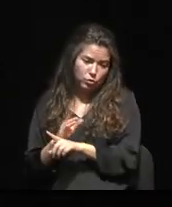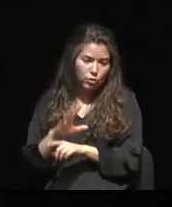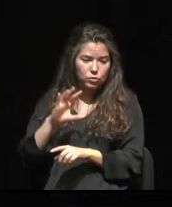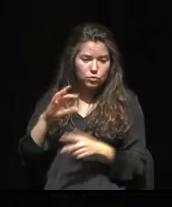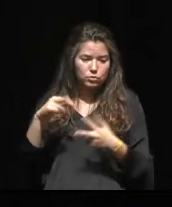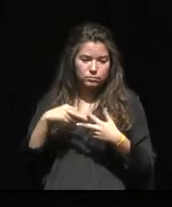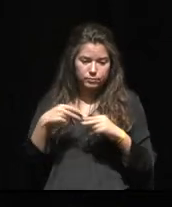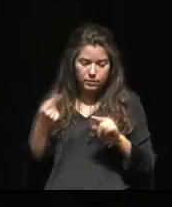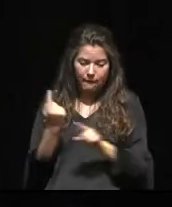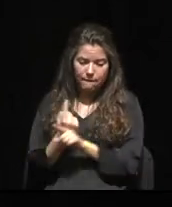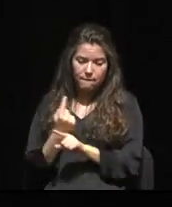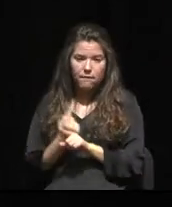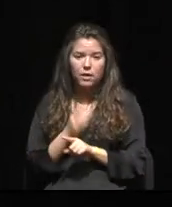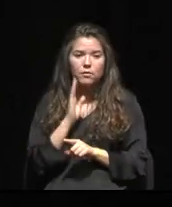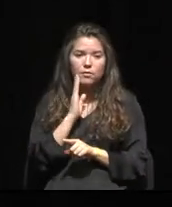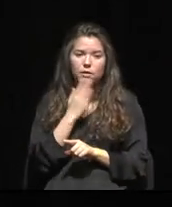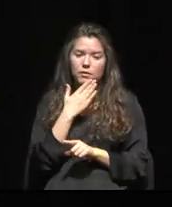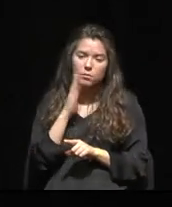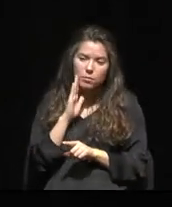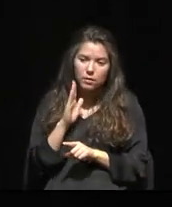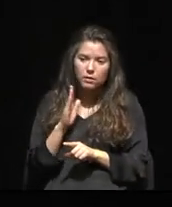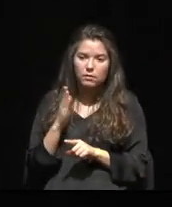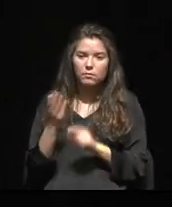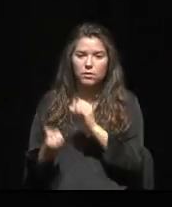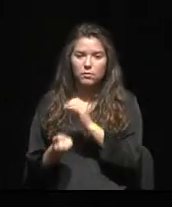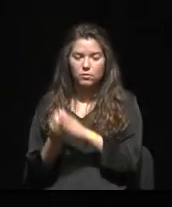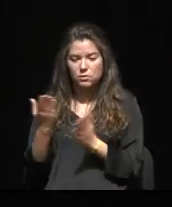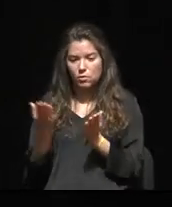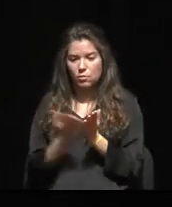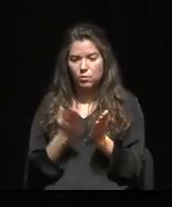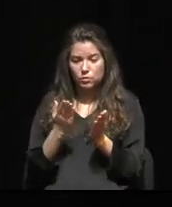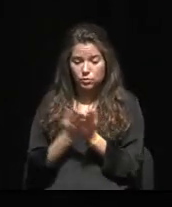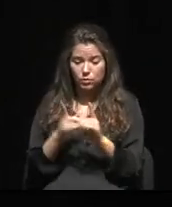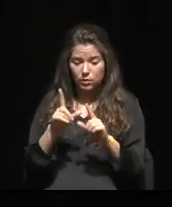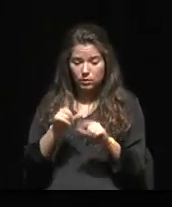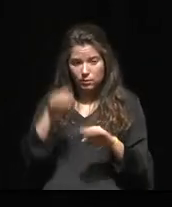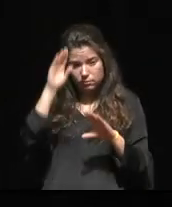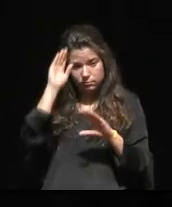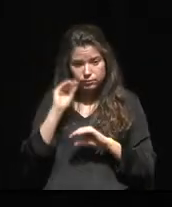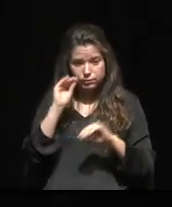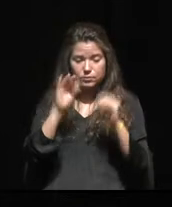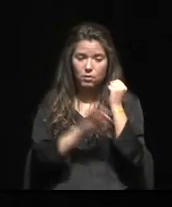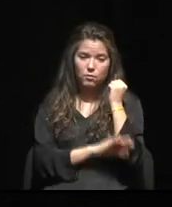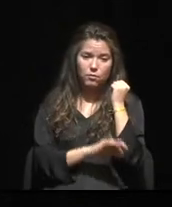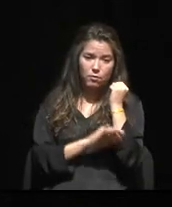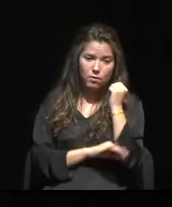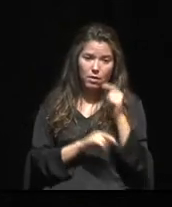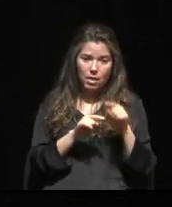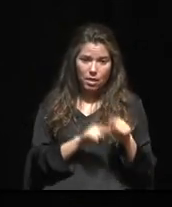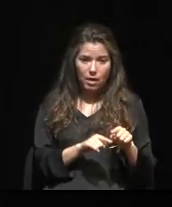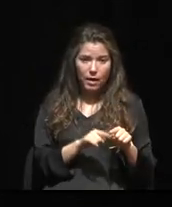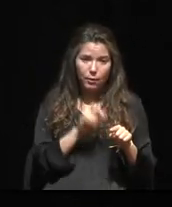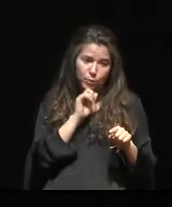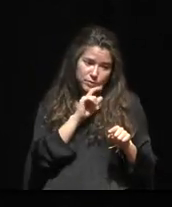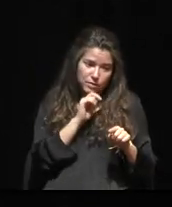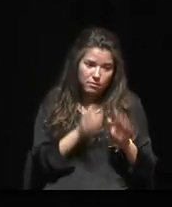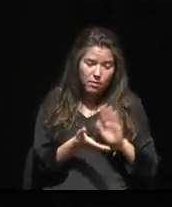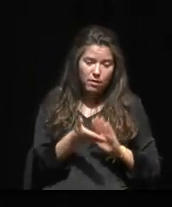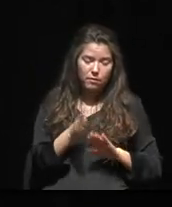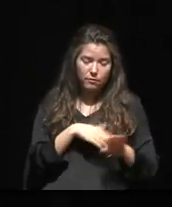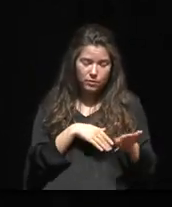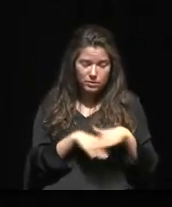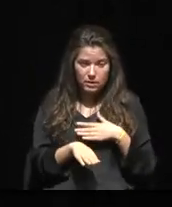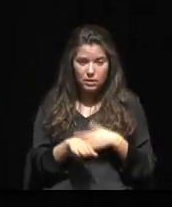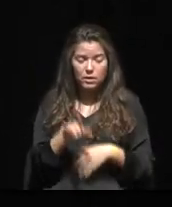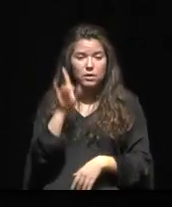municípios está dependente da fundação para o estudo e formação nas autarquias locais para que a formação deste trabalhadores ocorra senhora